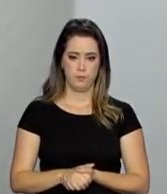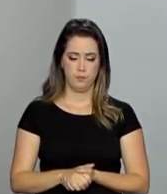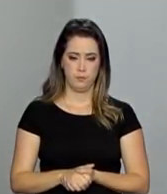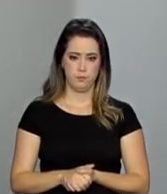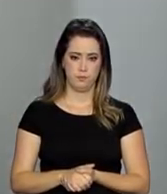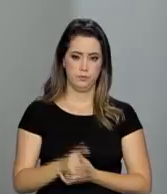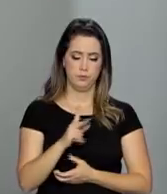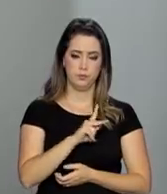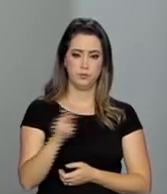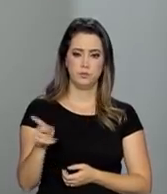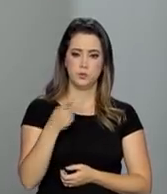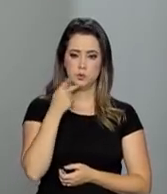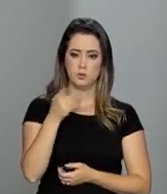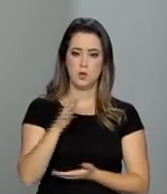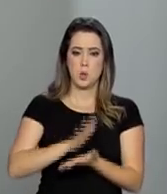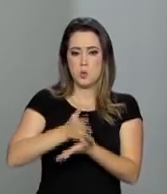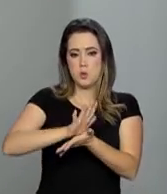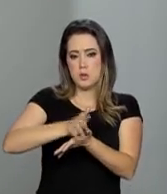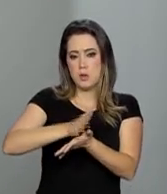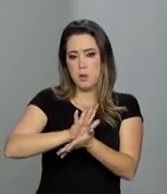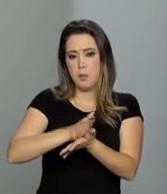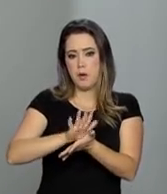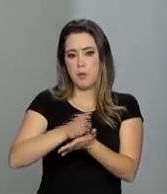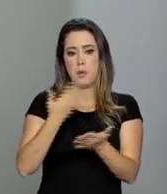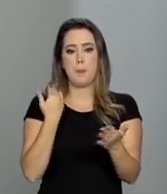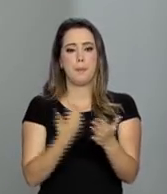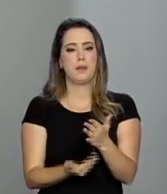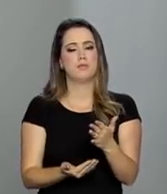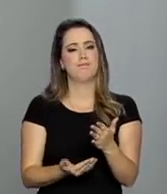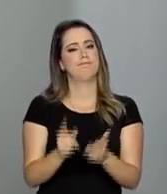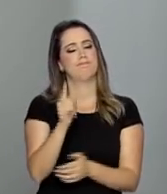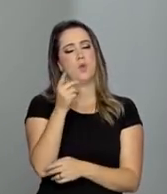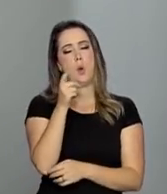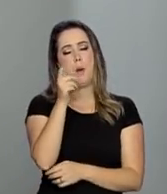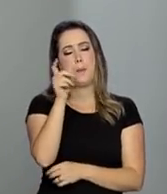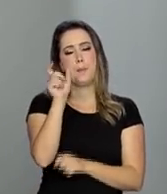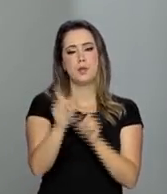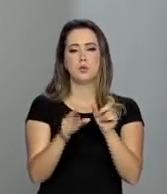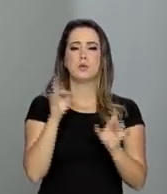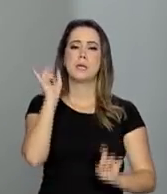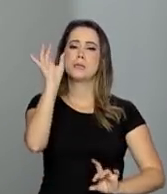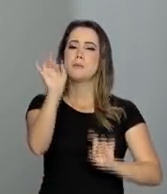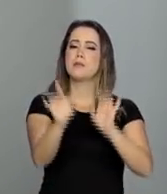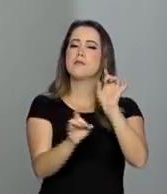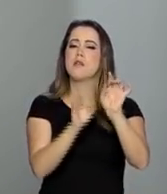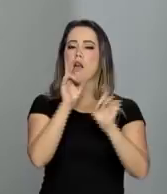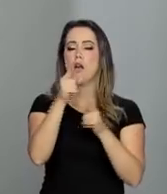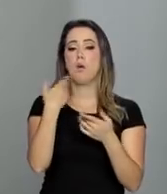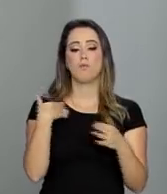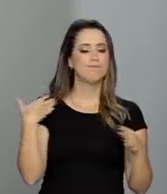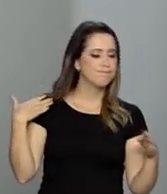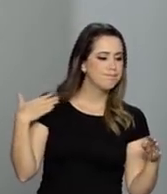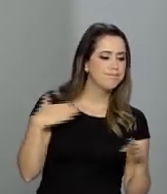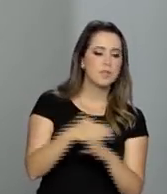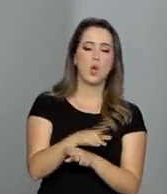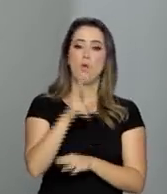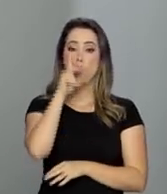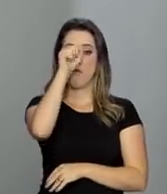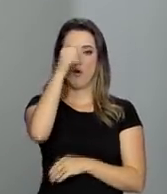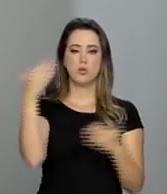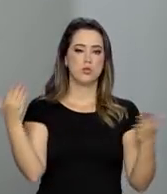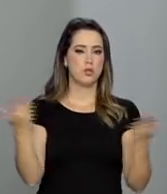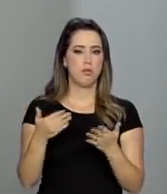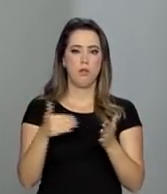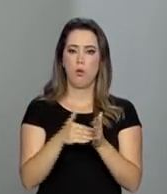Para o presidente, o samba perde sua maior expressão. Ele lembrou que Dona Ivone Lara rompeu barreiras fortes até